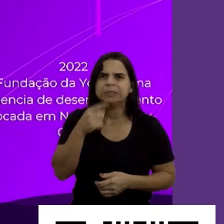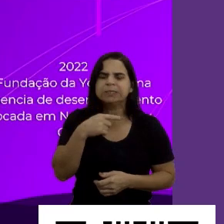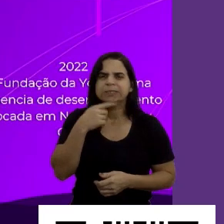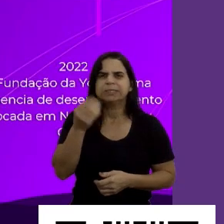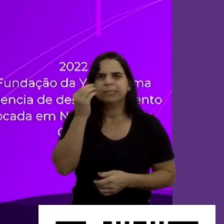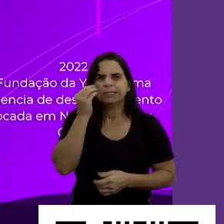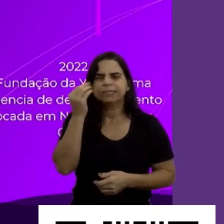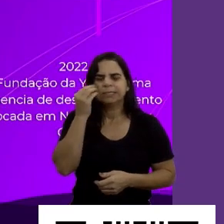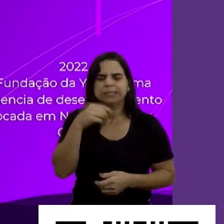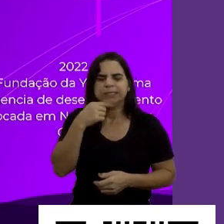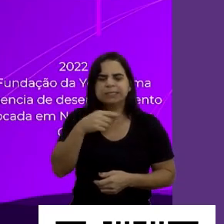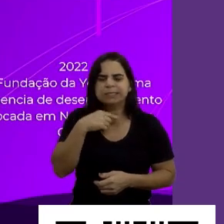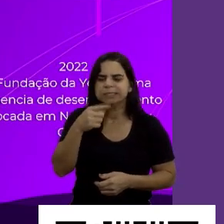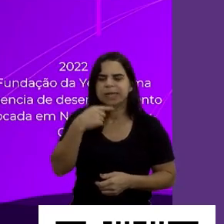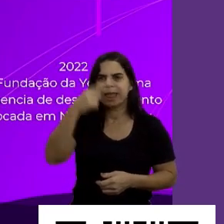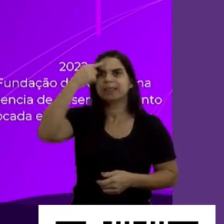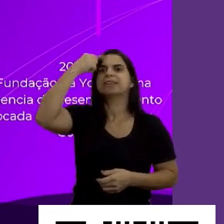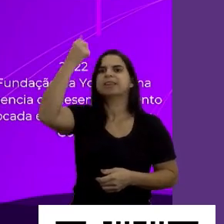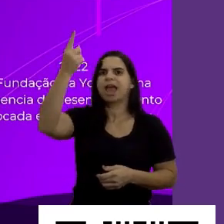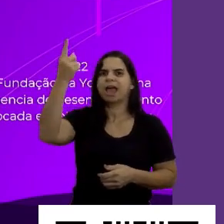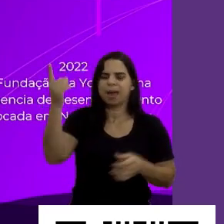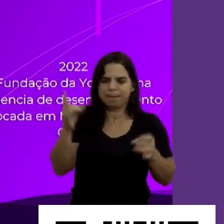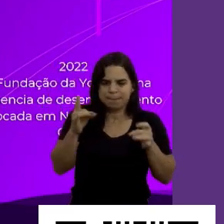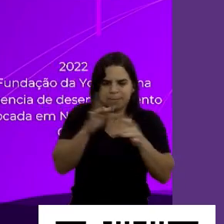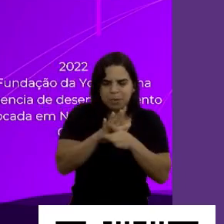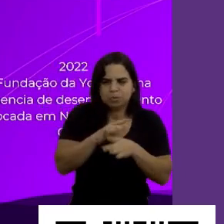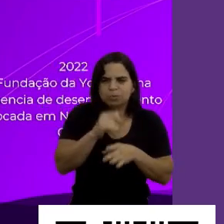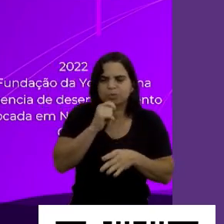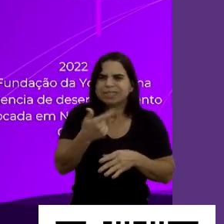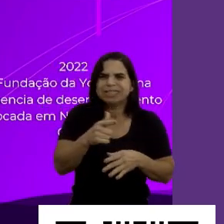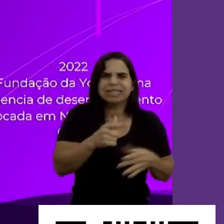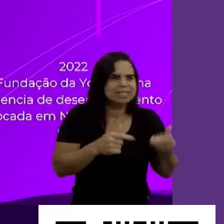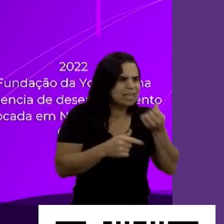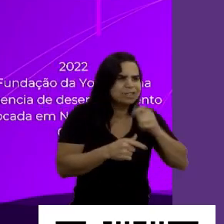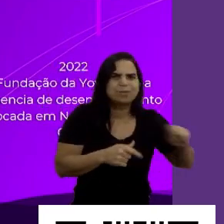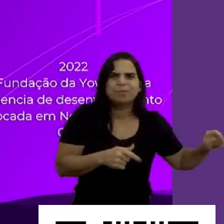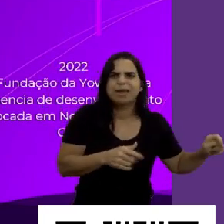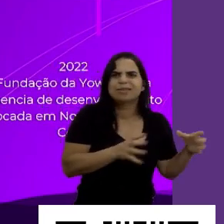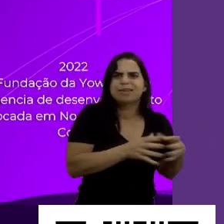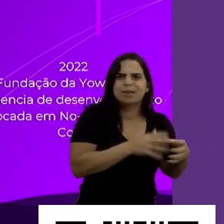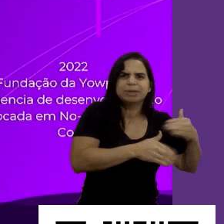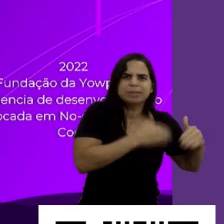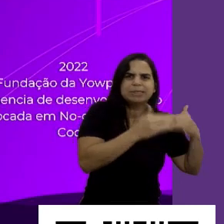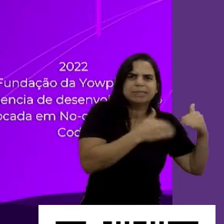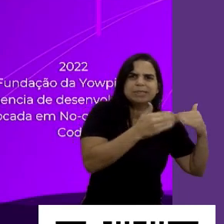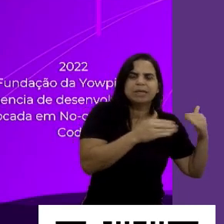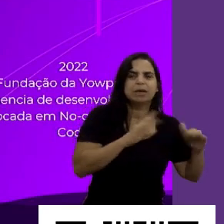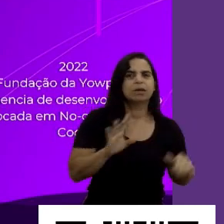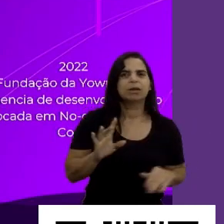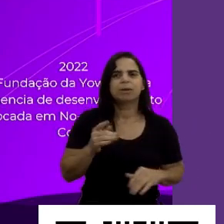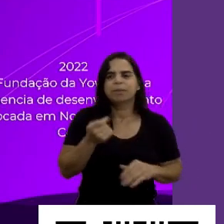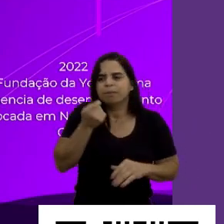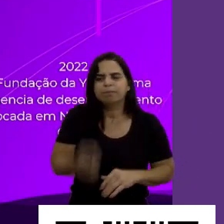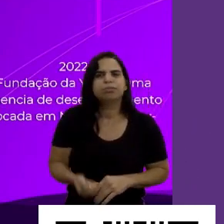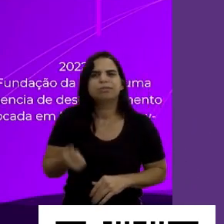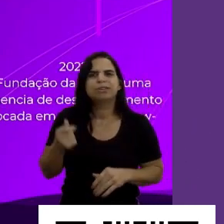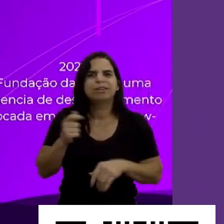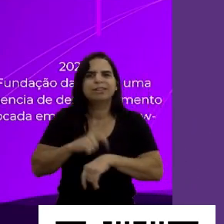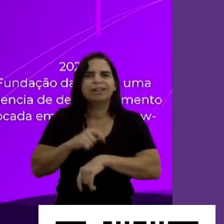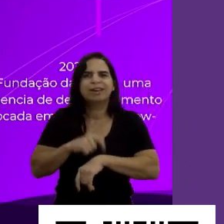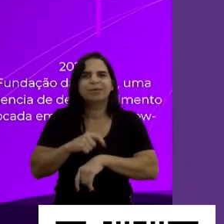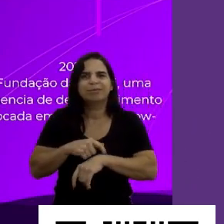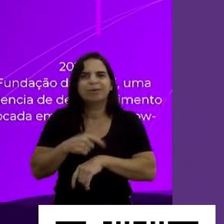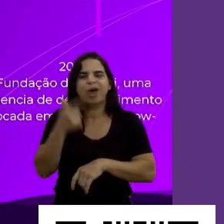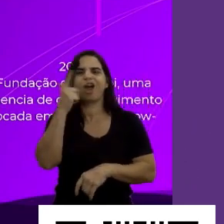imprimir a ideia em seis meses já com uma equipe de desenvolvimento porém em pouco tempo eu consegui tirar a ideia do papel